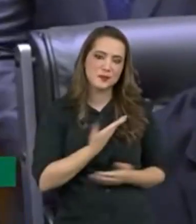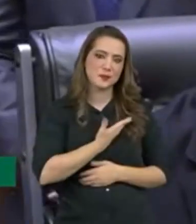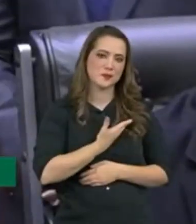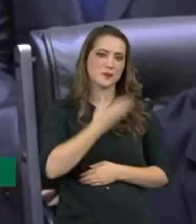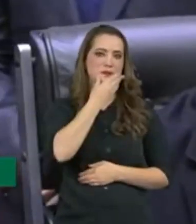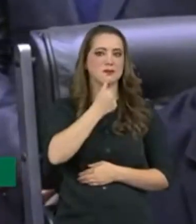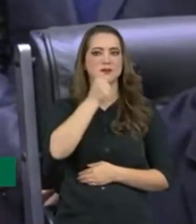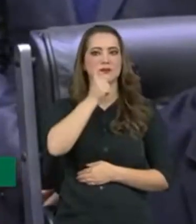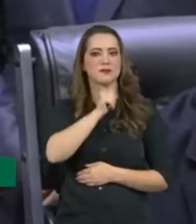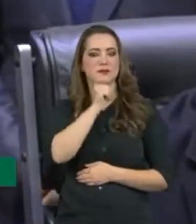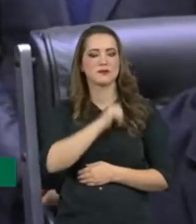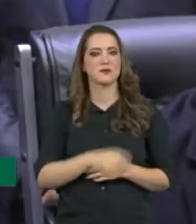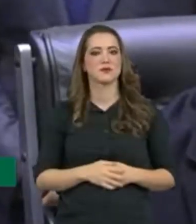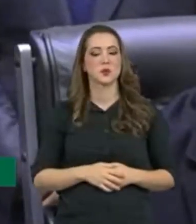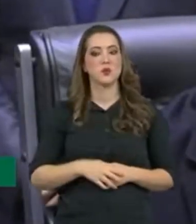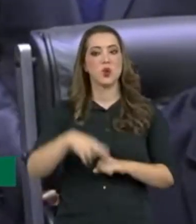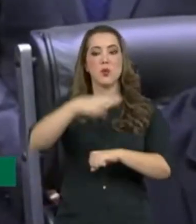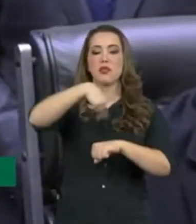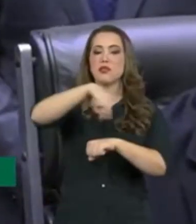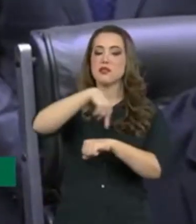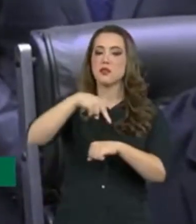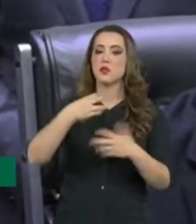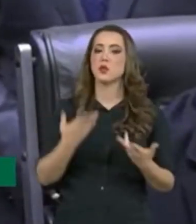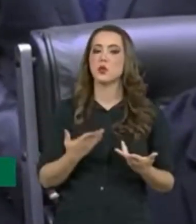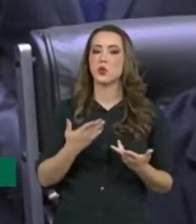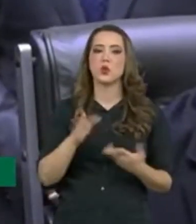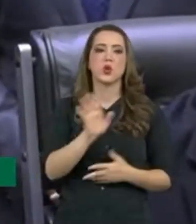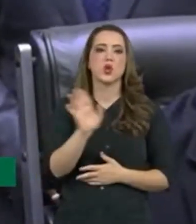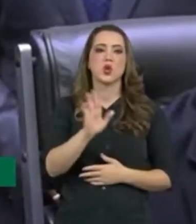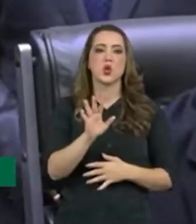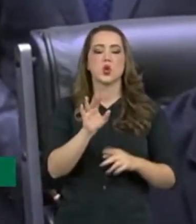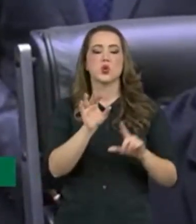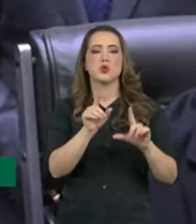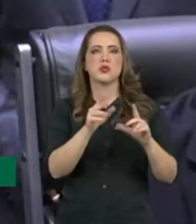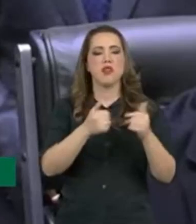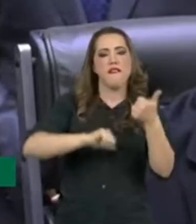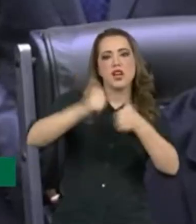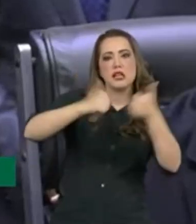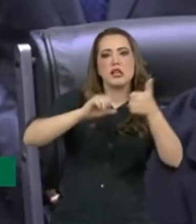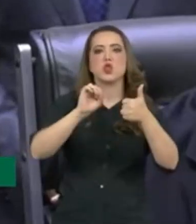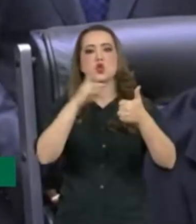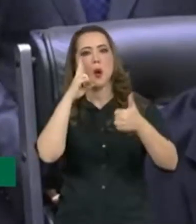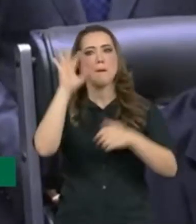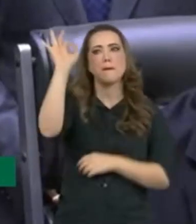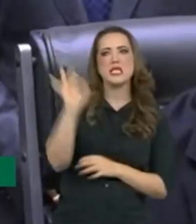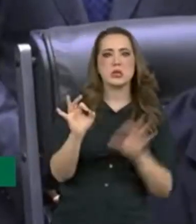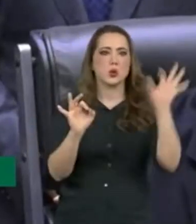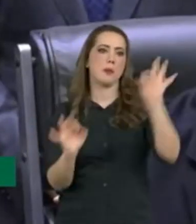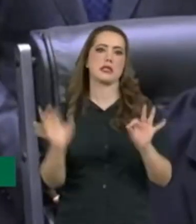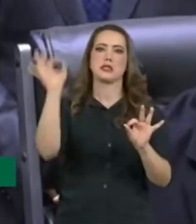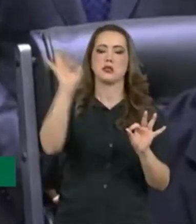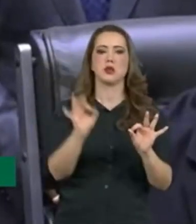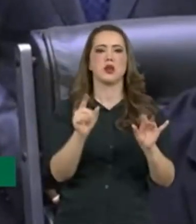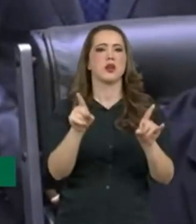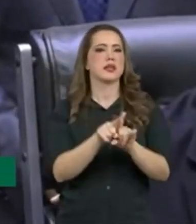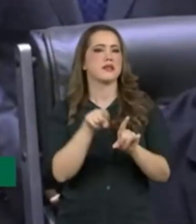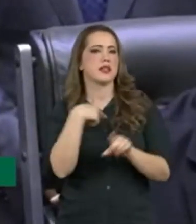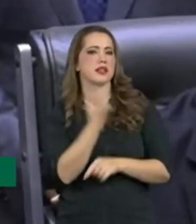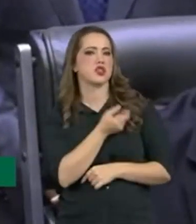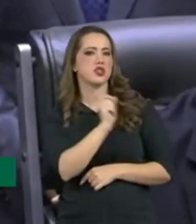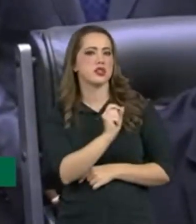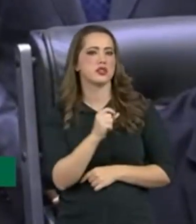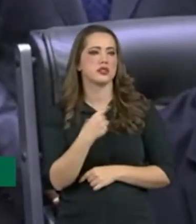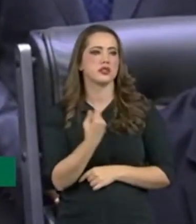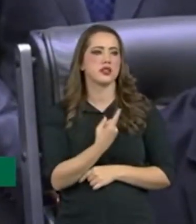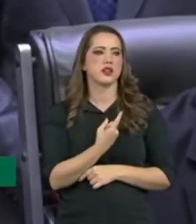amigas, uma nação não se mede apenas pelas estatísticas, por mais impressionante que sejam.